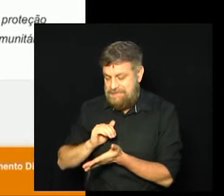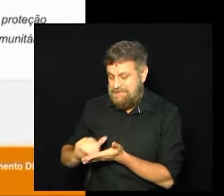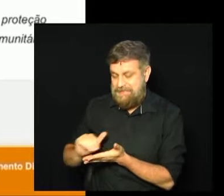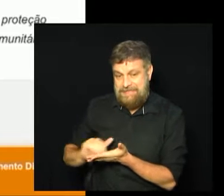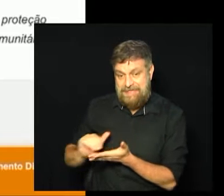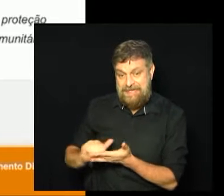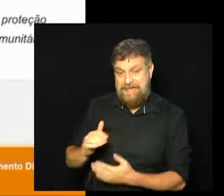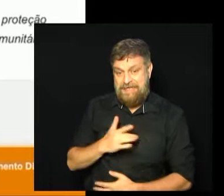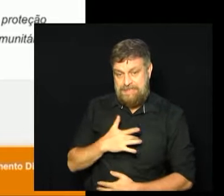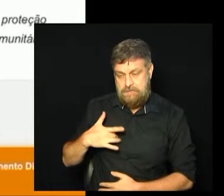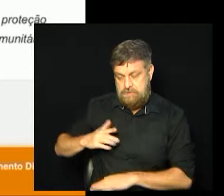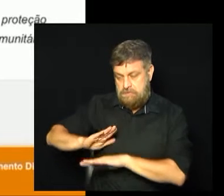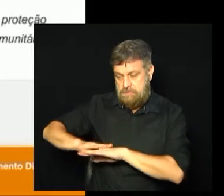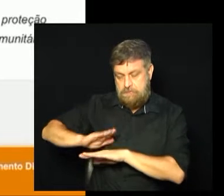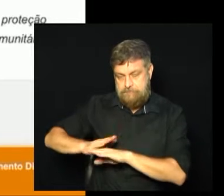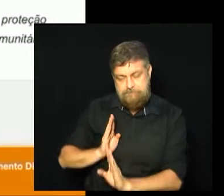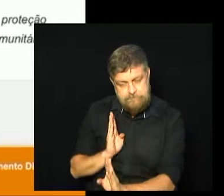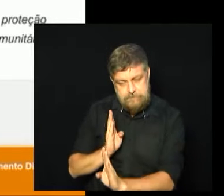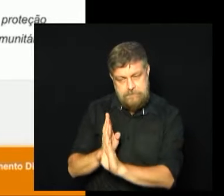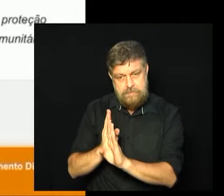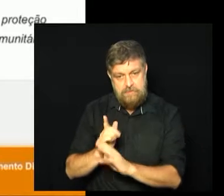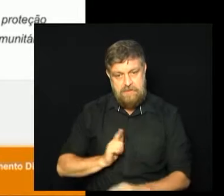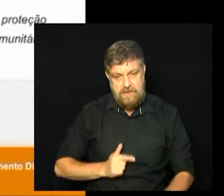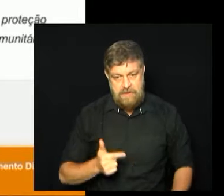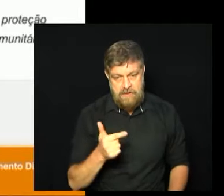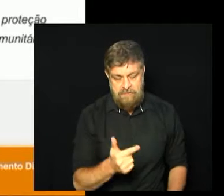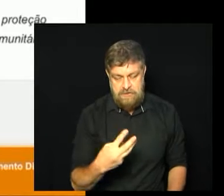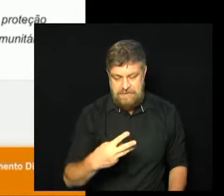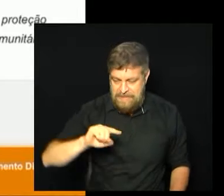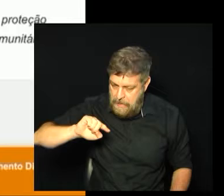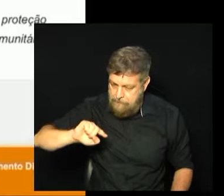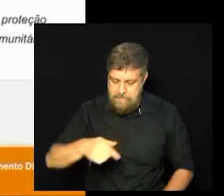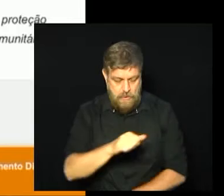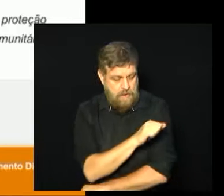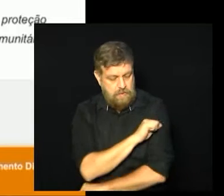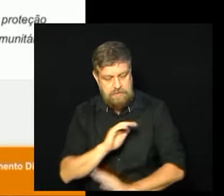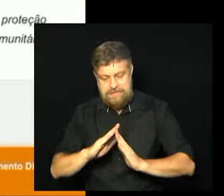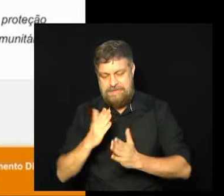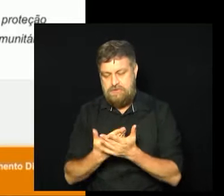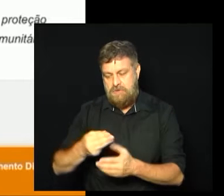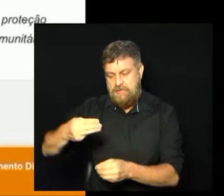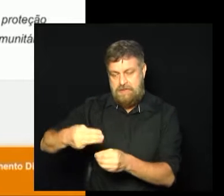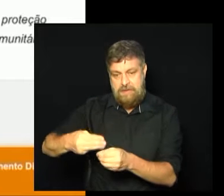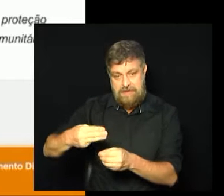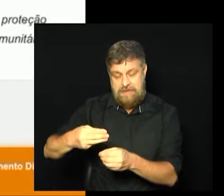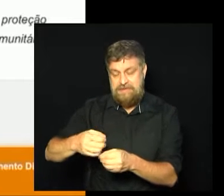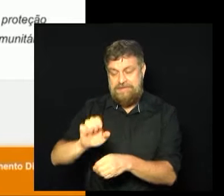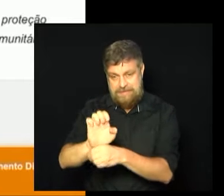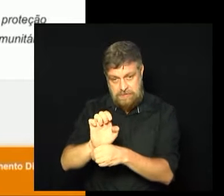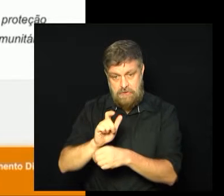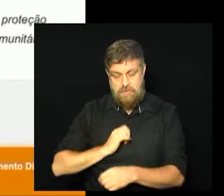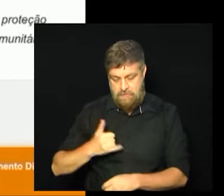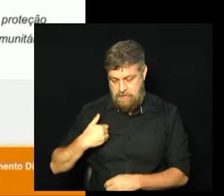de Saúde constatar que 23 mil alunos da rede estadual com idade a partir de 12 anos